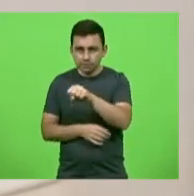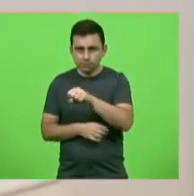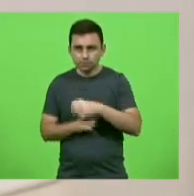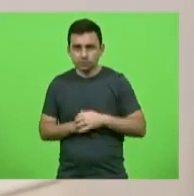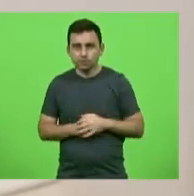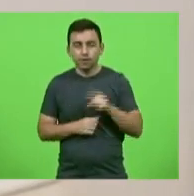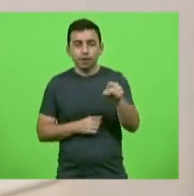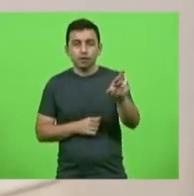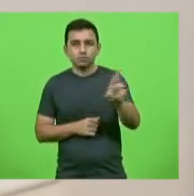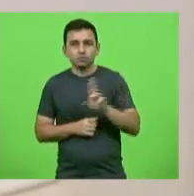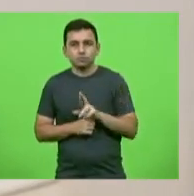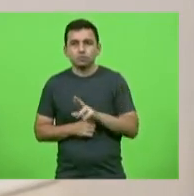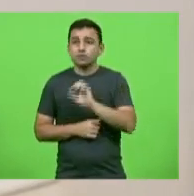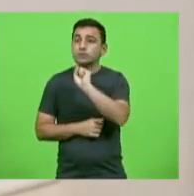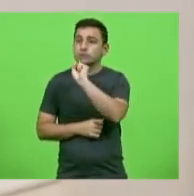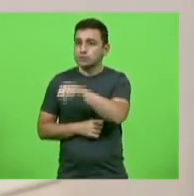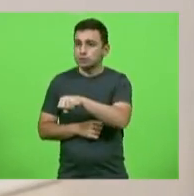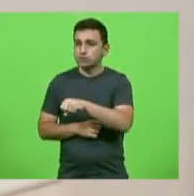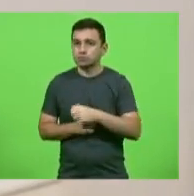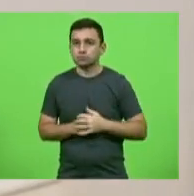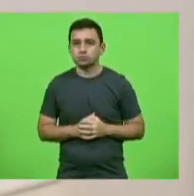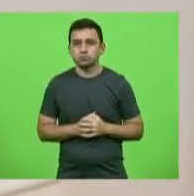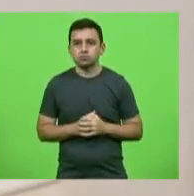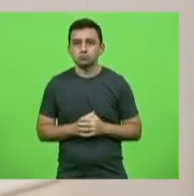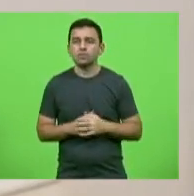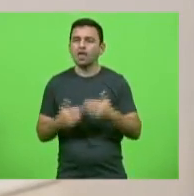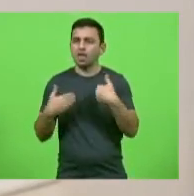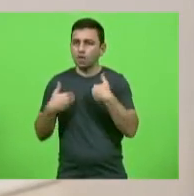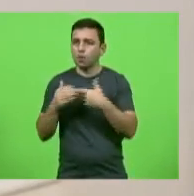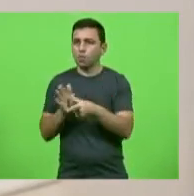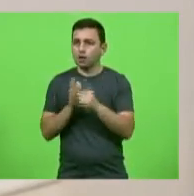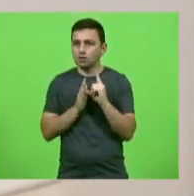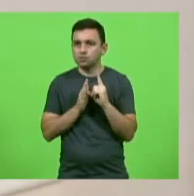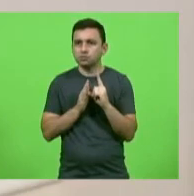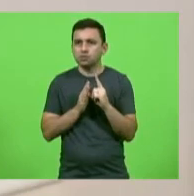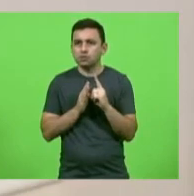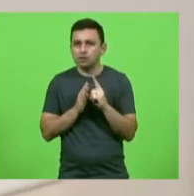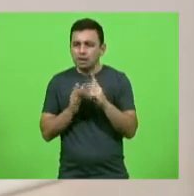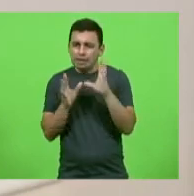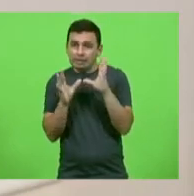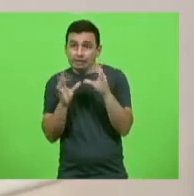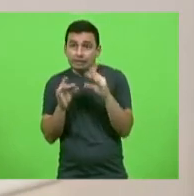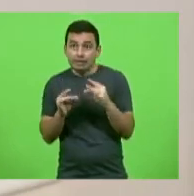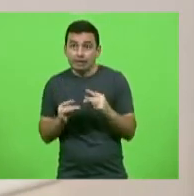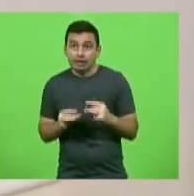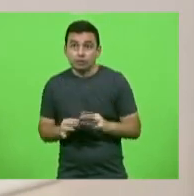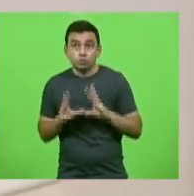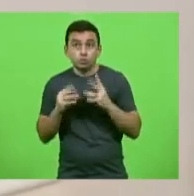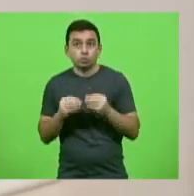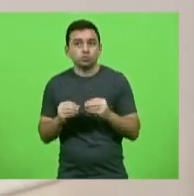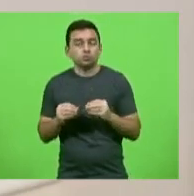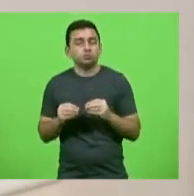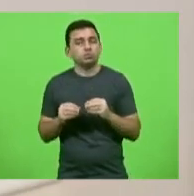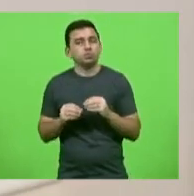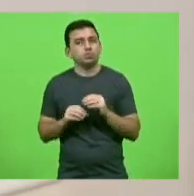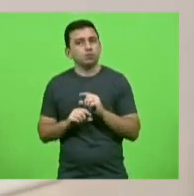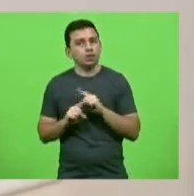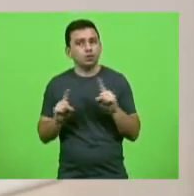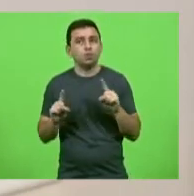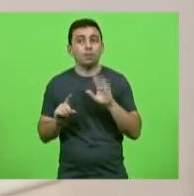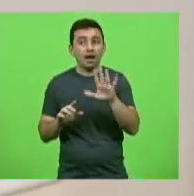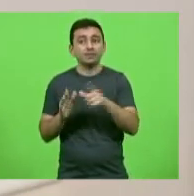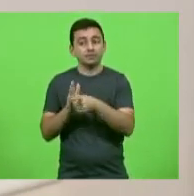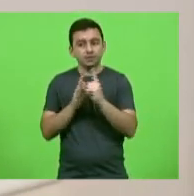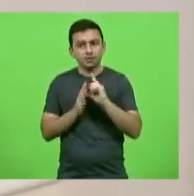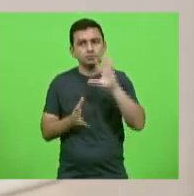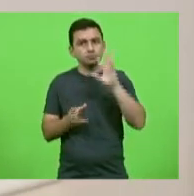Adir Célio, isso. De certa forma, eu antecipei, não com a riqueza de detalhes, enfim, mas de maneira sucinta, eu antecipei tanto